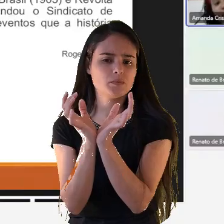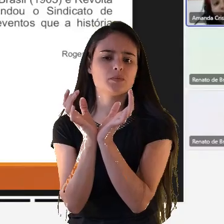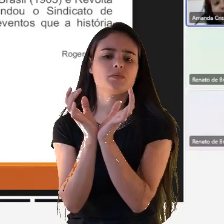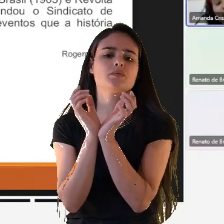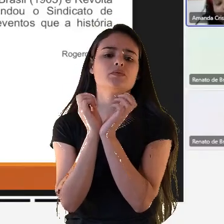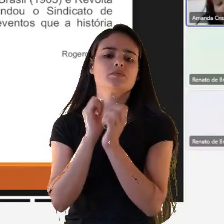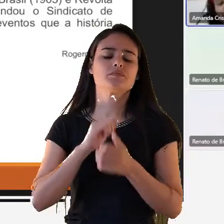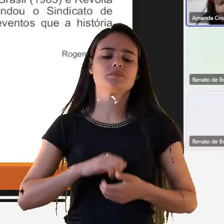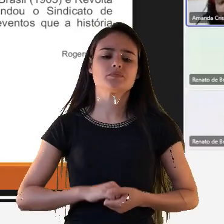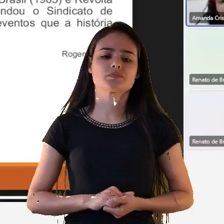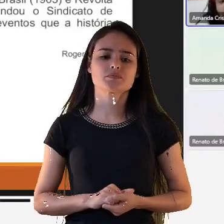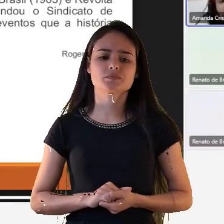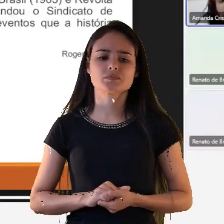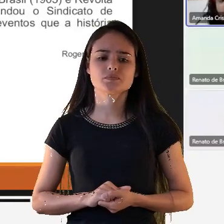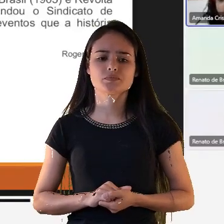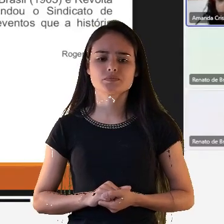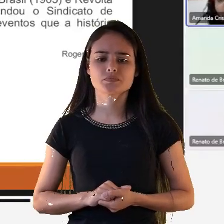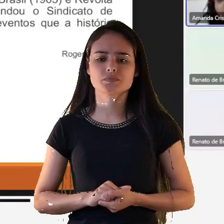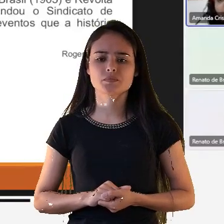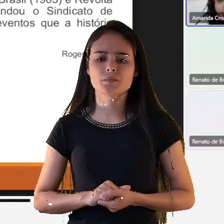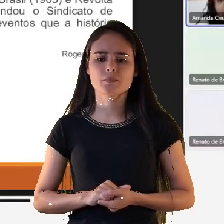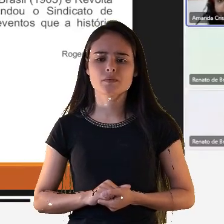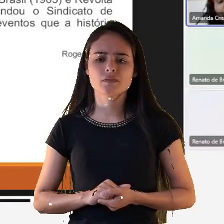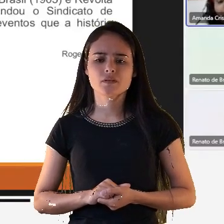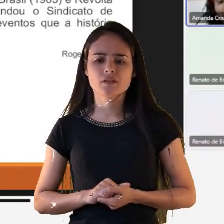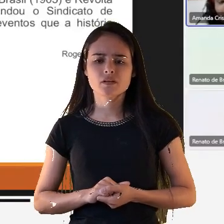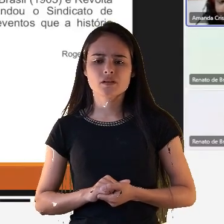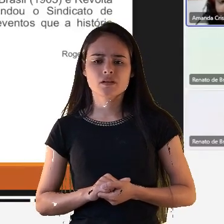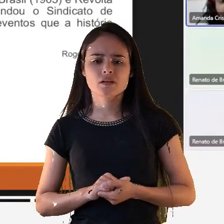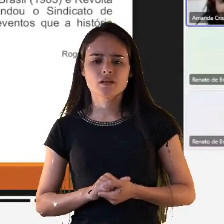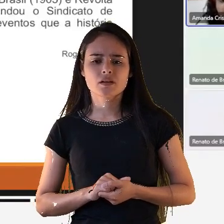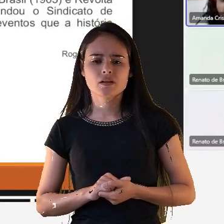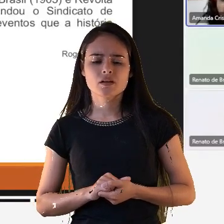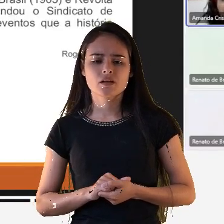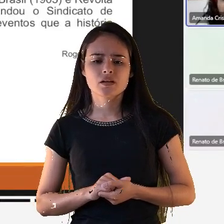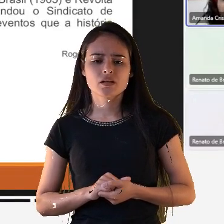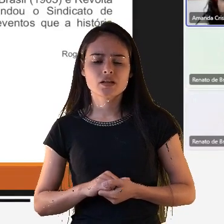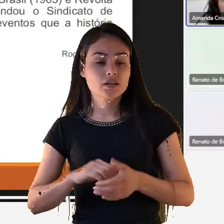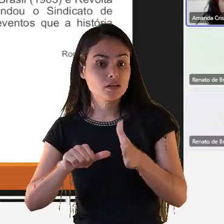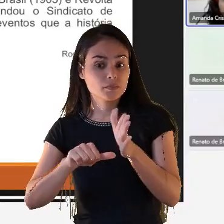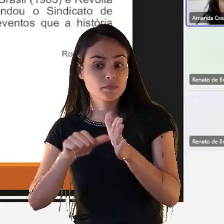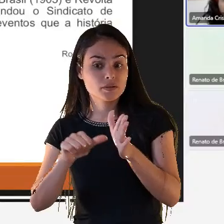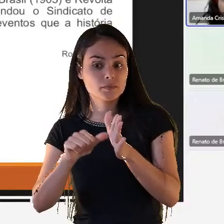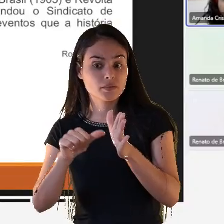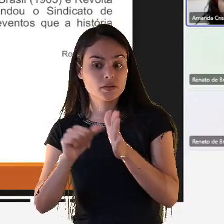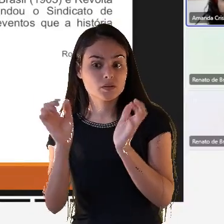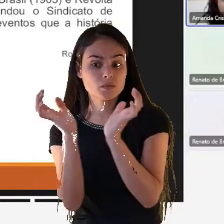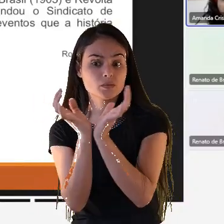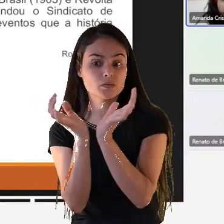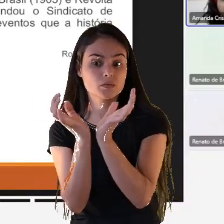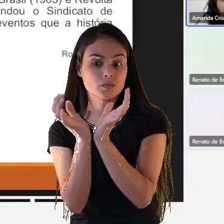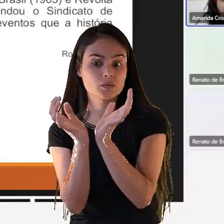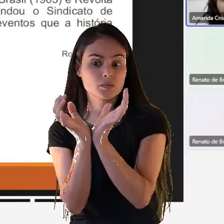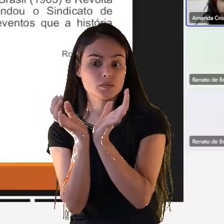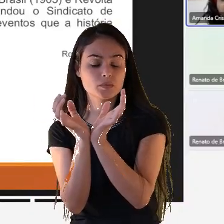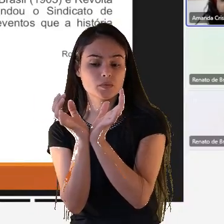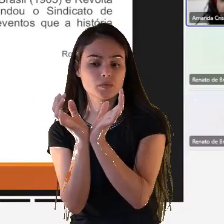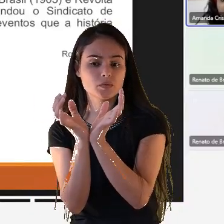aconteceu em 1910, que foi uma revolta ali na Marinha, né, brasileira,